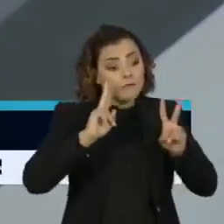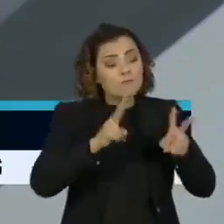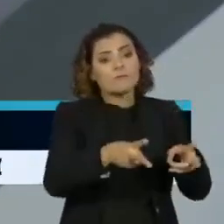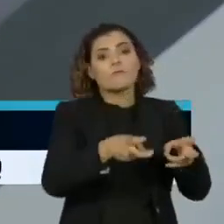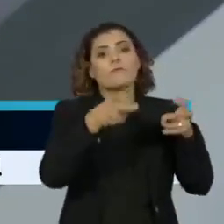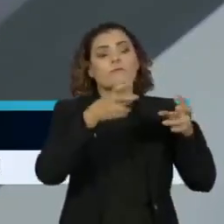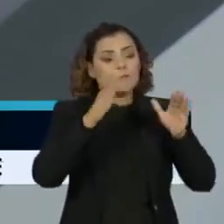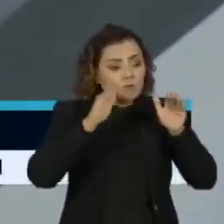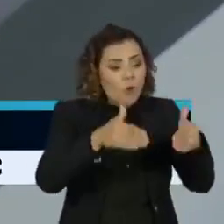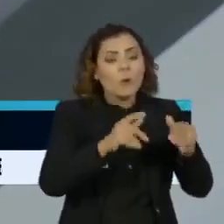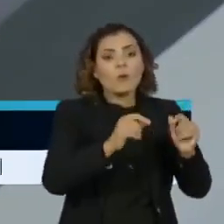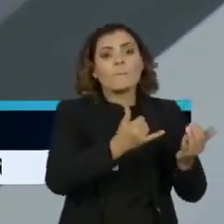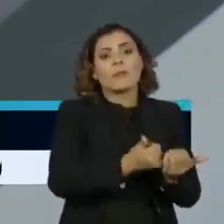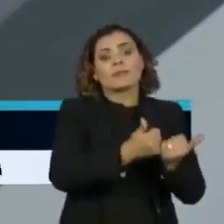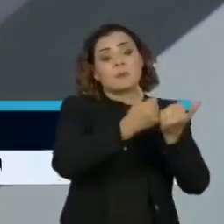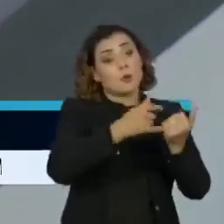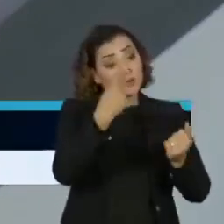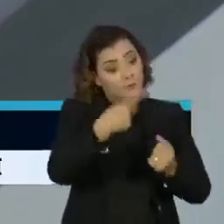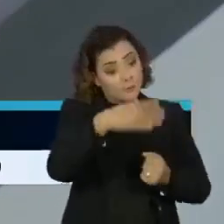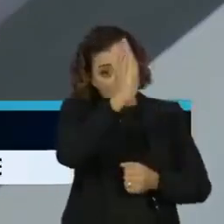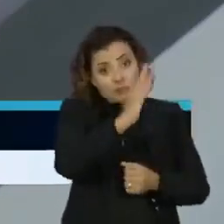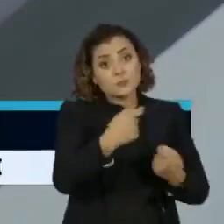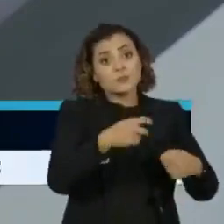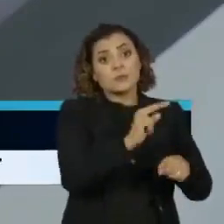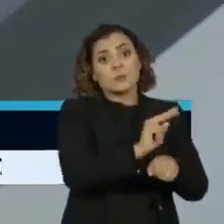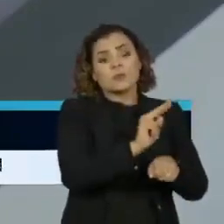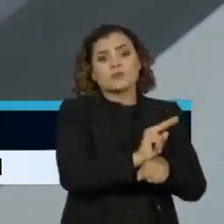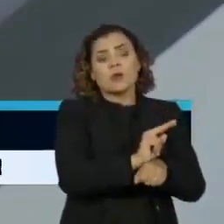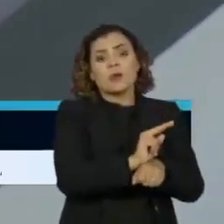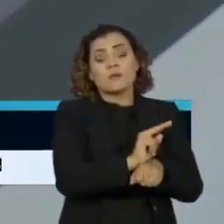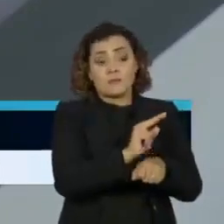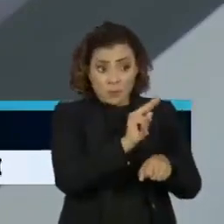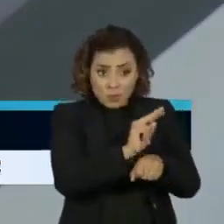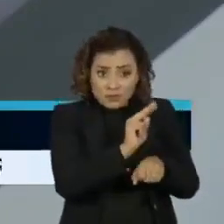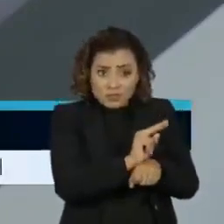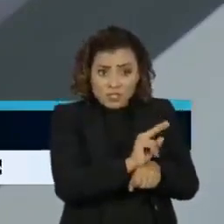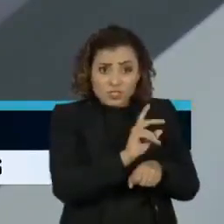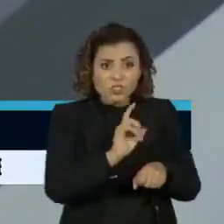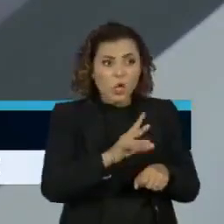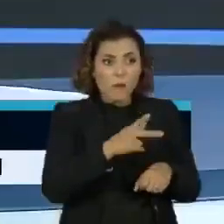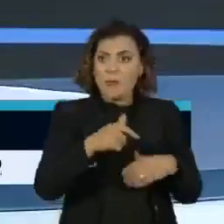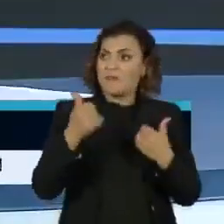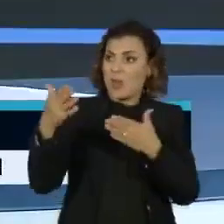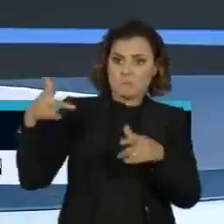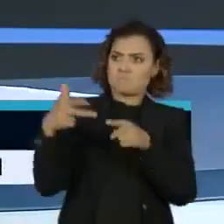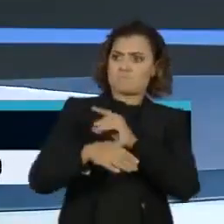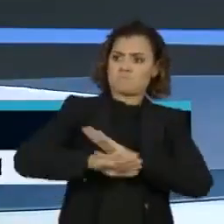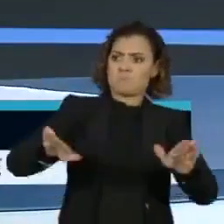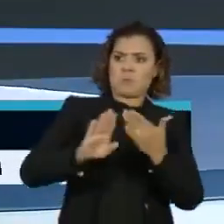um patrimônio gigantesco que nós precisamos conservar. E para conservar isso, não é você cortando